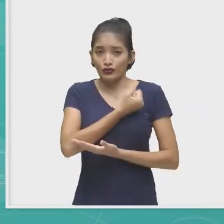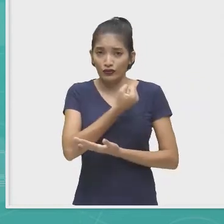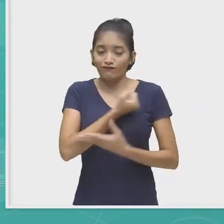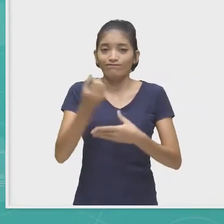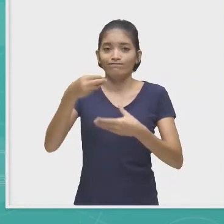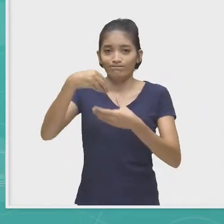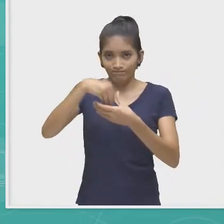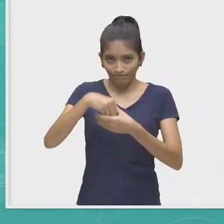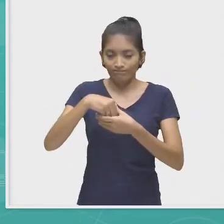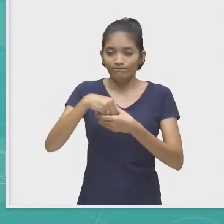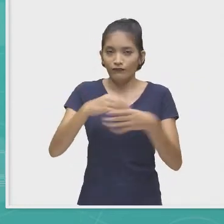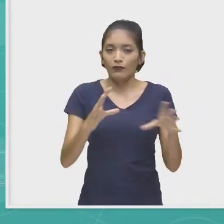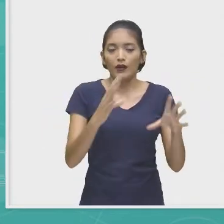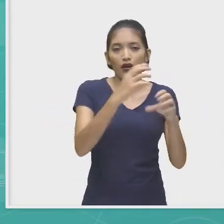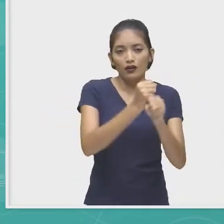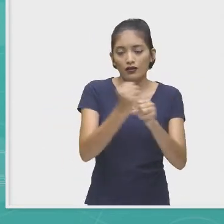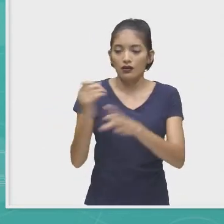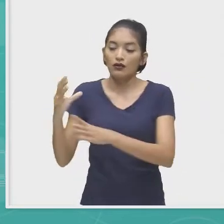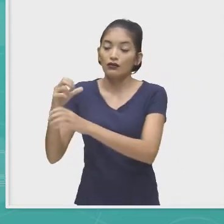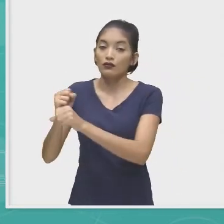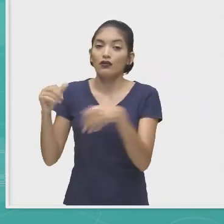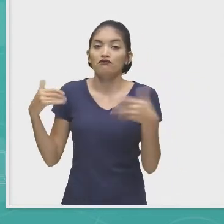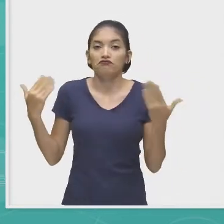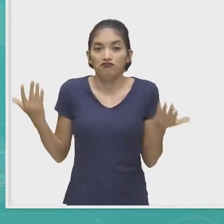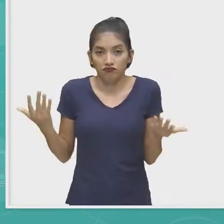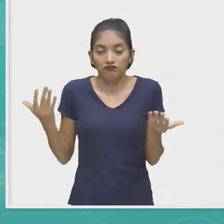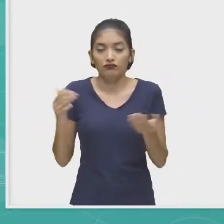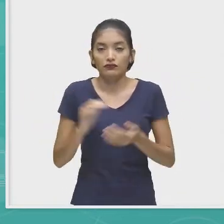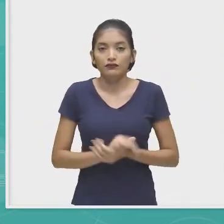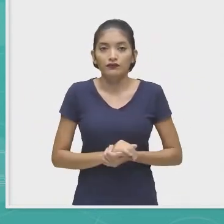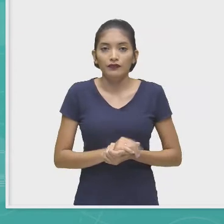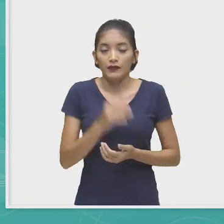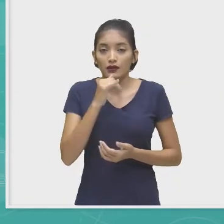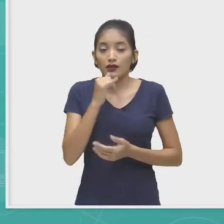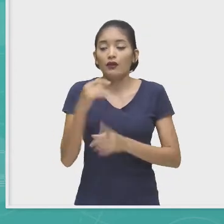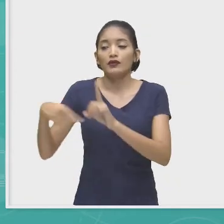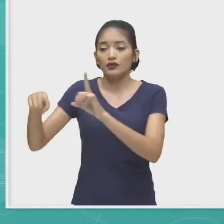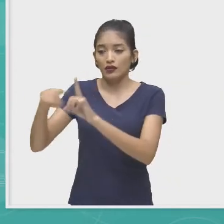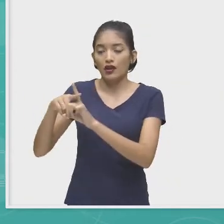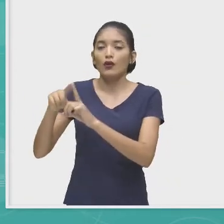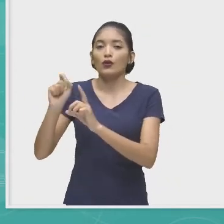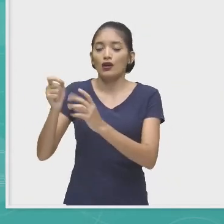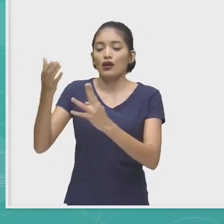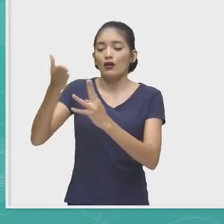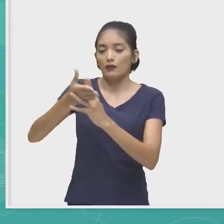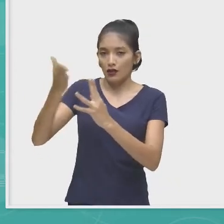que formam aí, que compõem essa operação? Na adição, nós temos as parcelas,